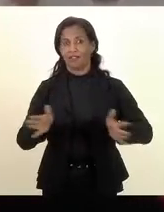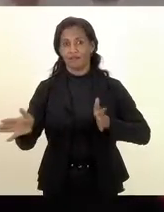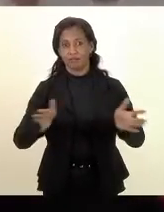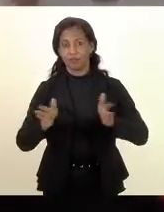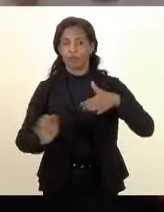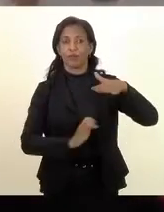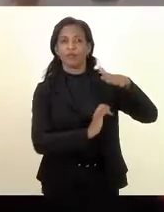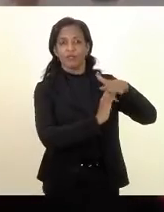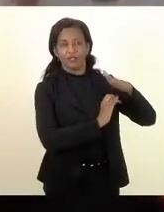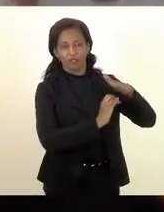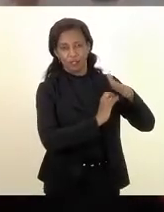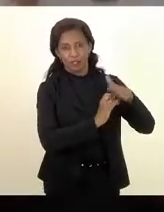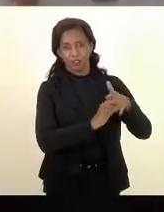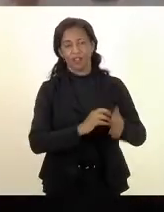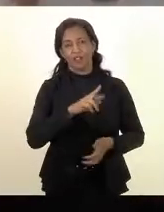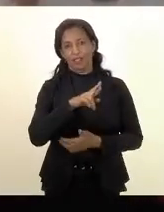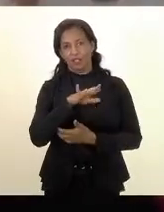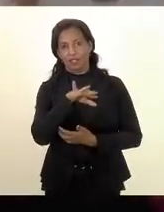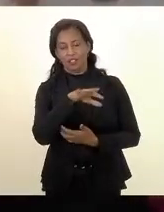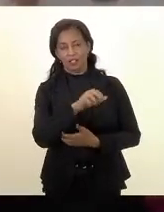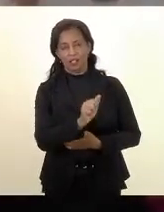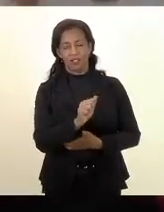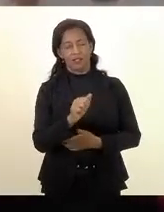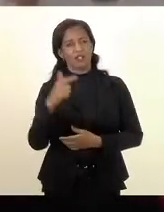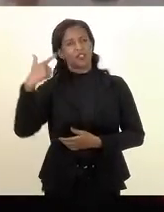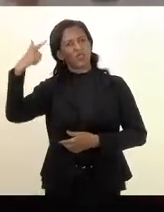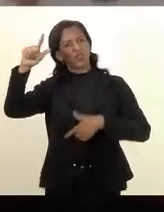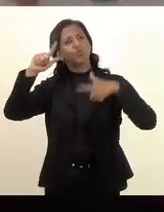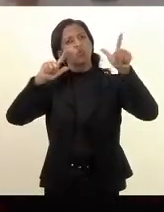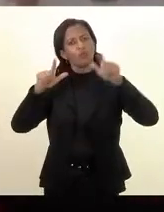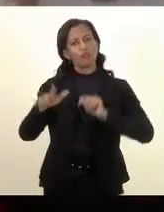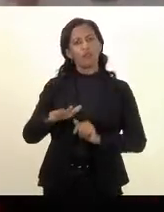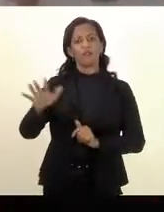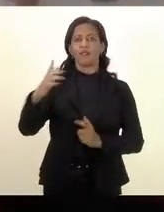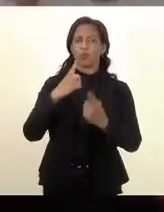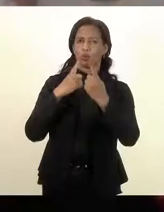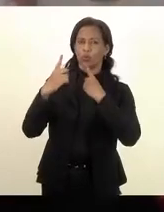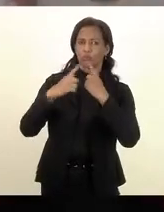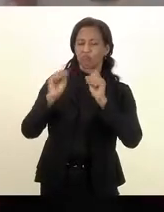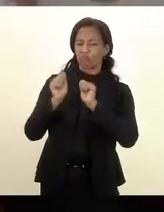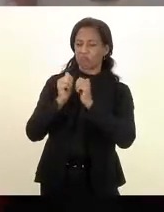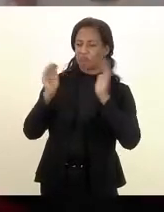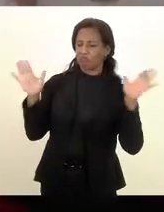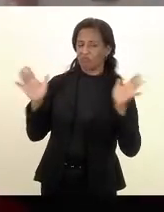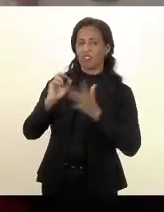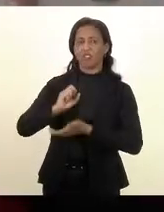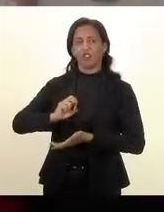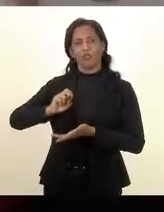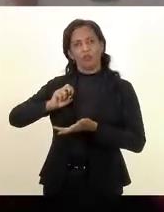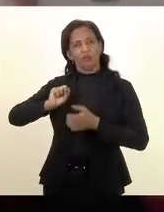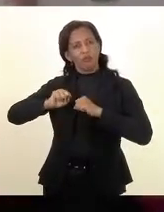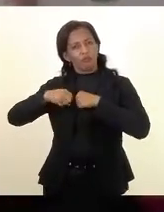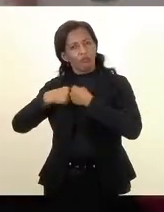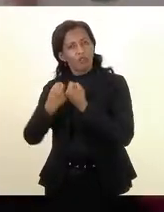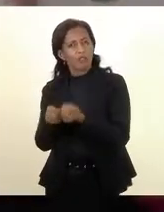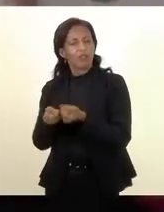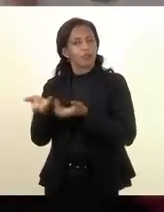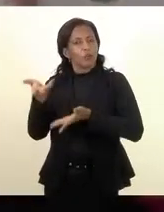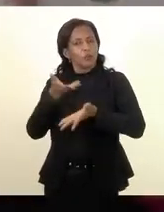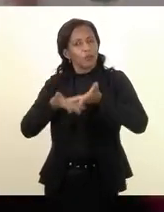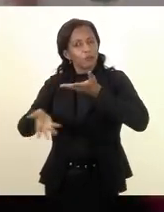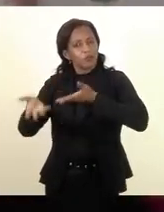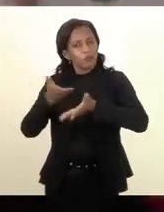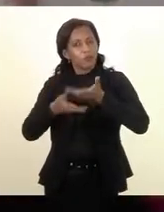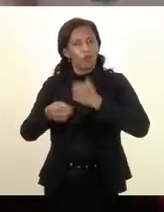instituições da Rocinha e de outras favelas num diálogo franco fortalecendo a atuação do